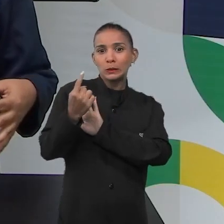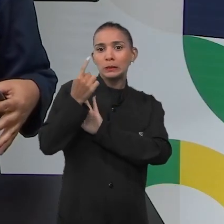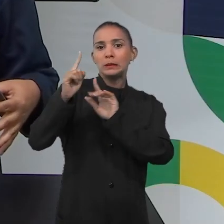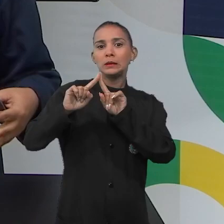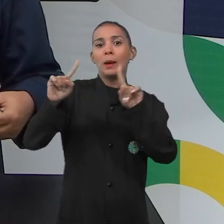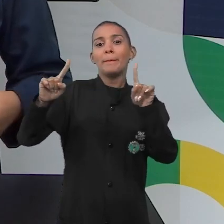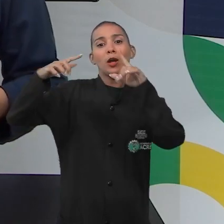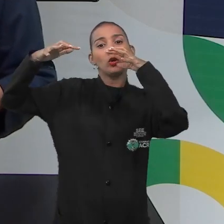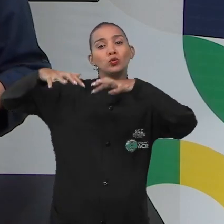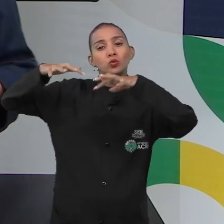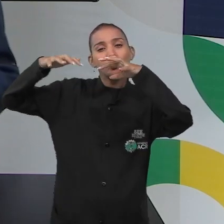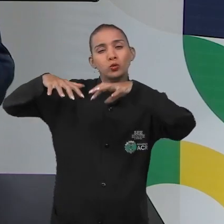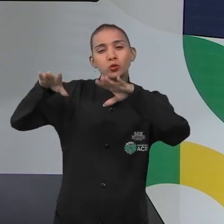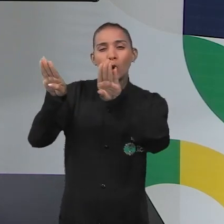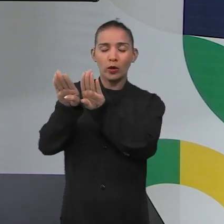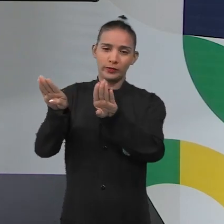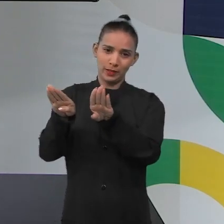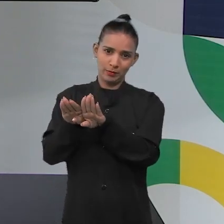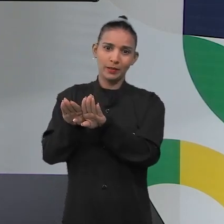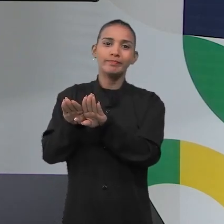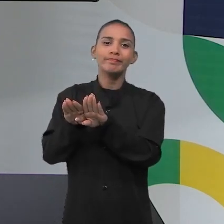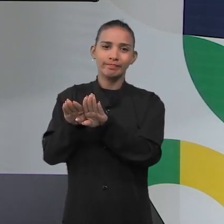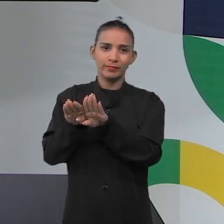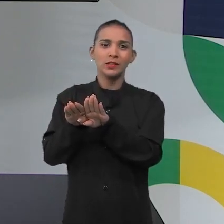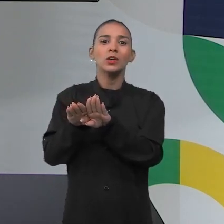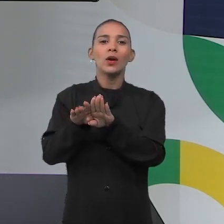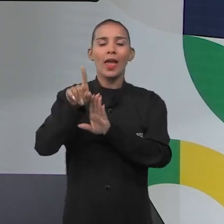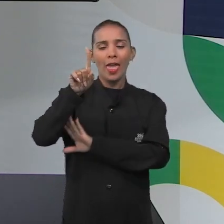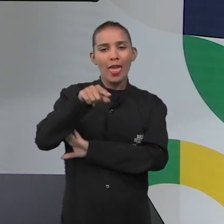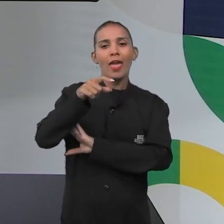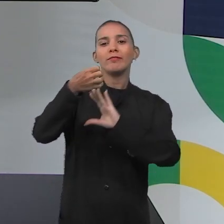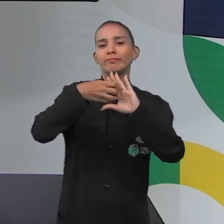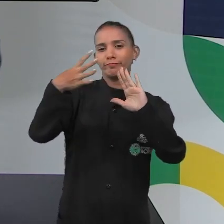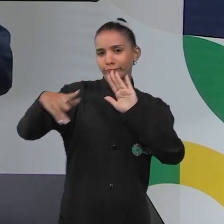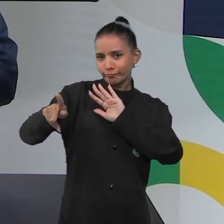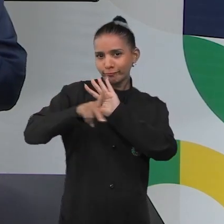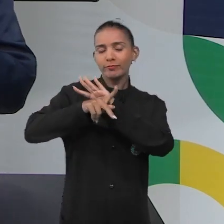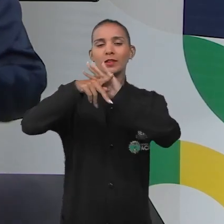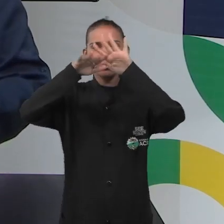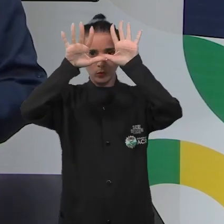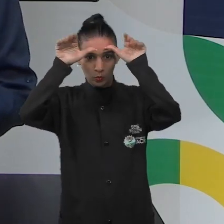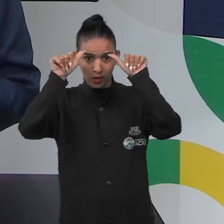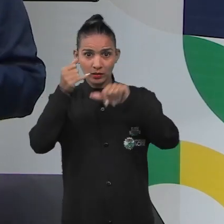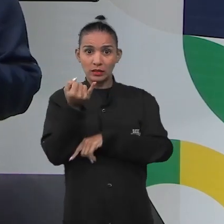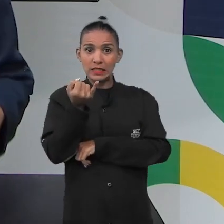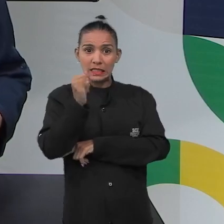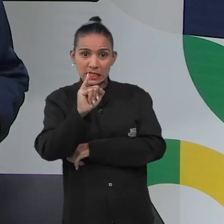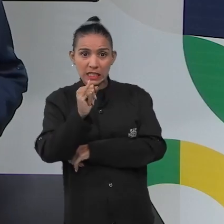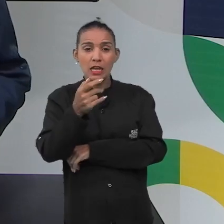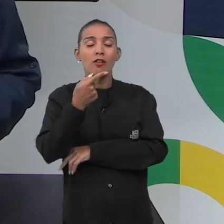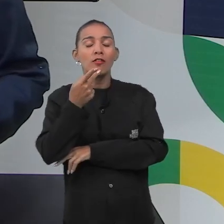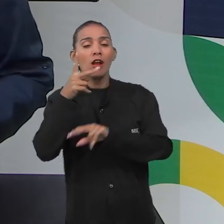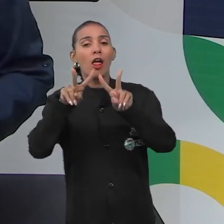de chuvas, certo? Então, essa é uma característica muito importante quando a gente fala do clima equatorial. Ele